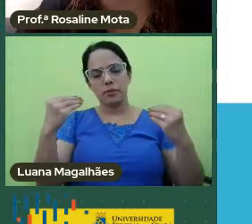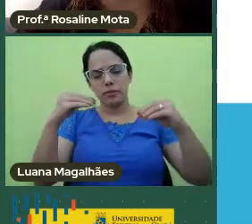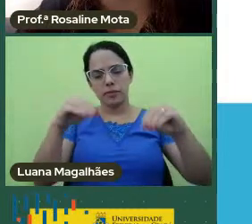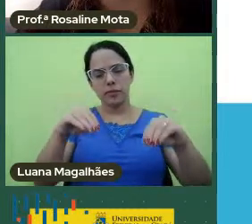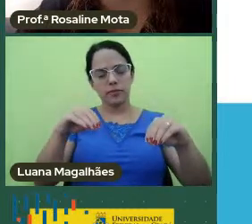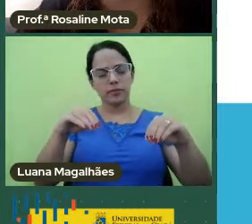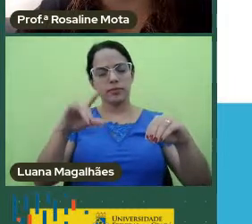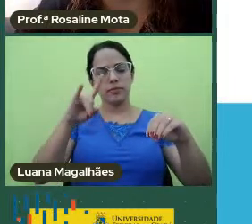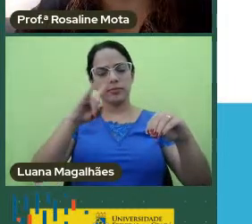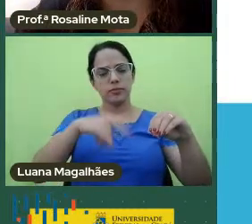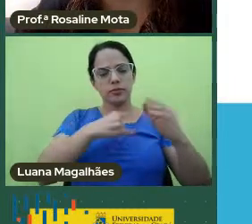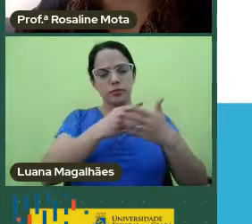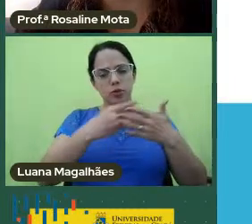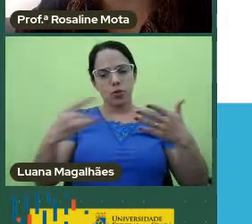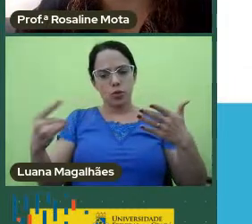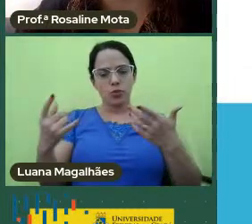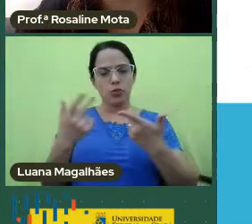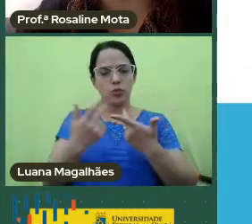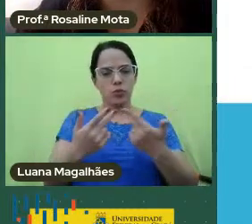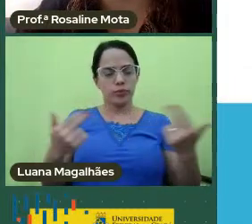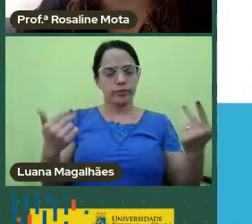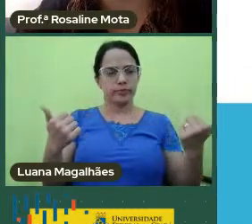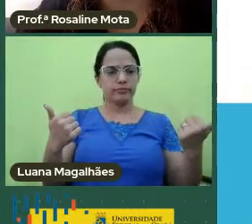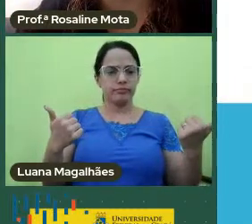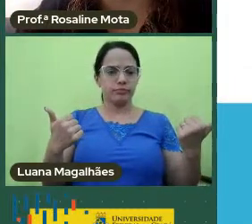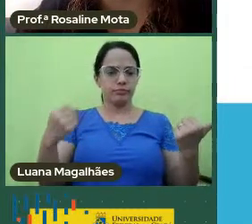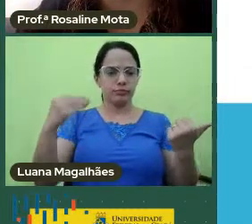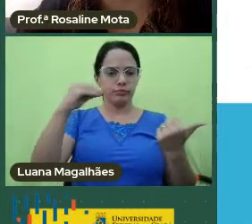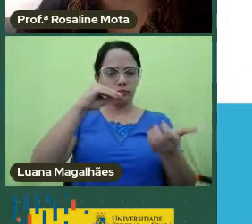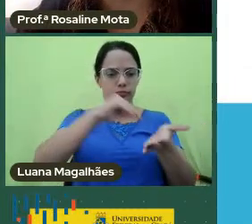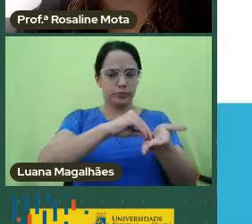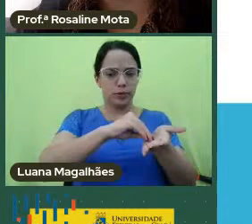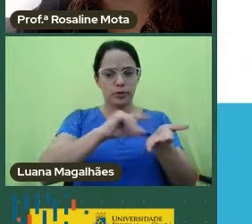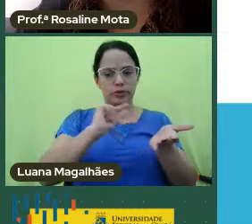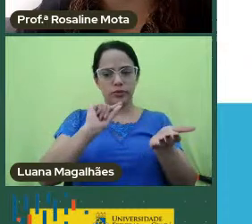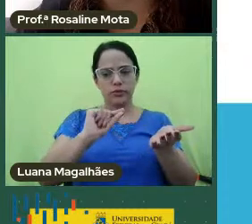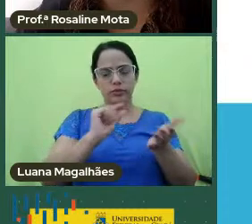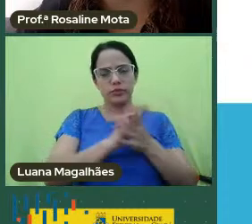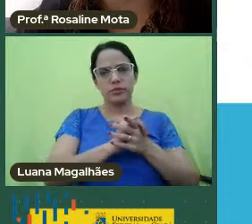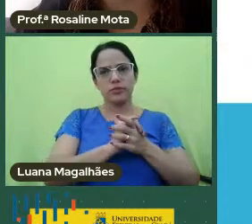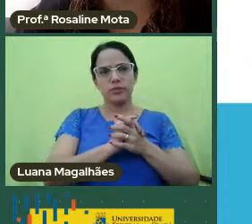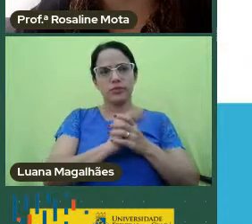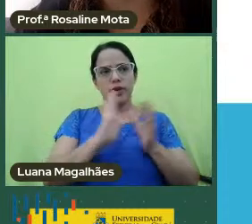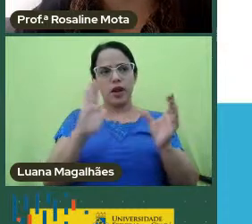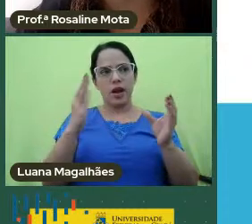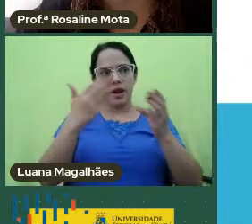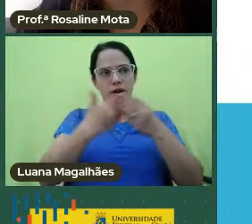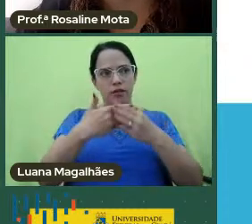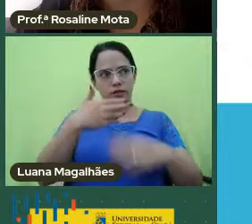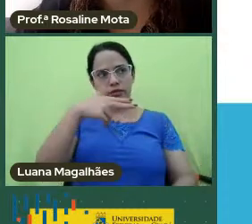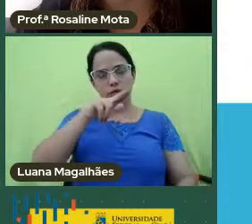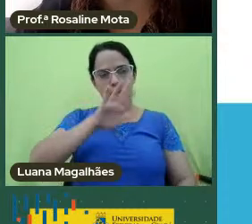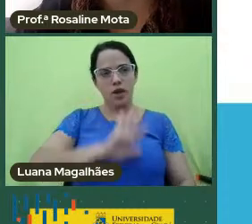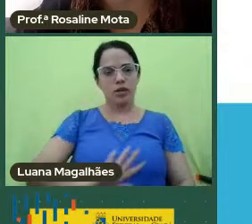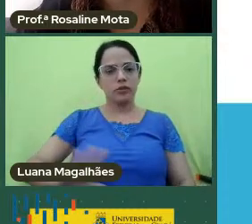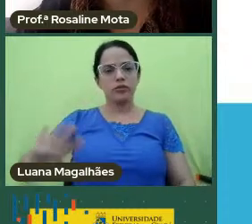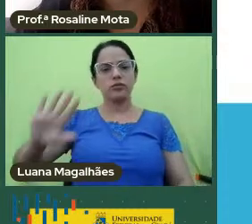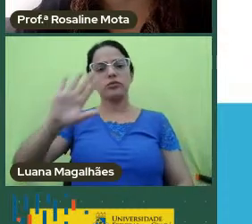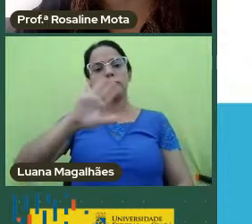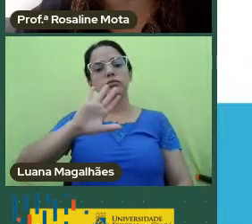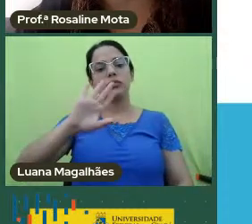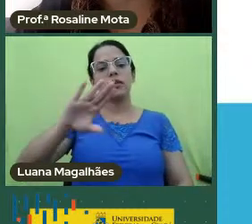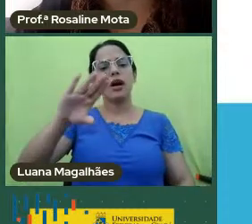de classificação, para ser submetido ao Arquivo Nacional, beleza. Agora é a